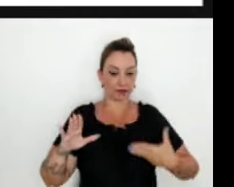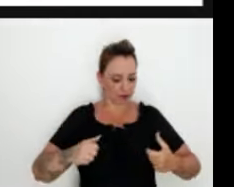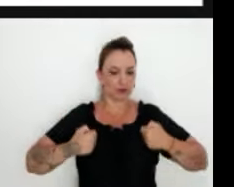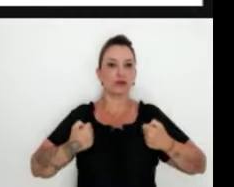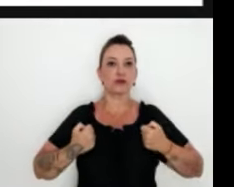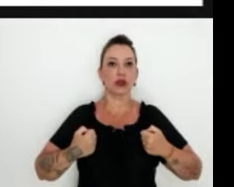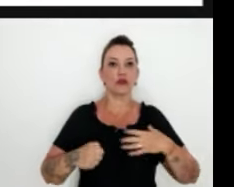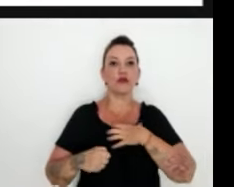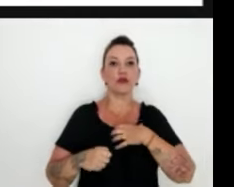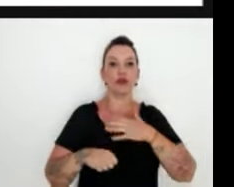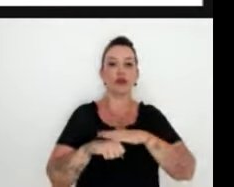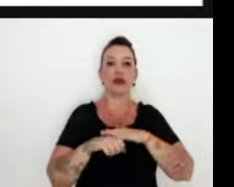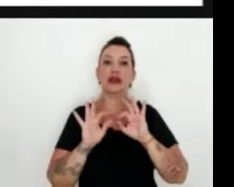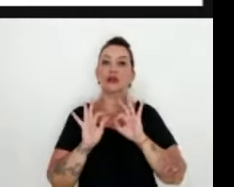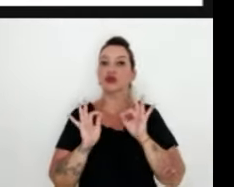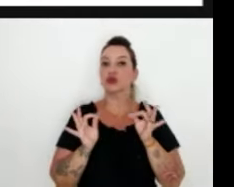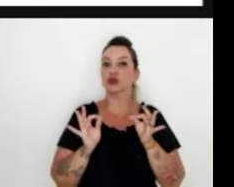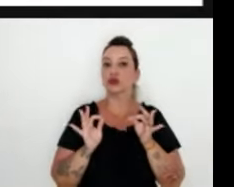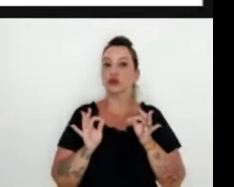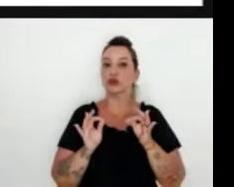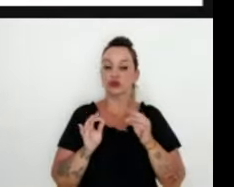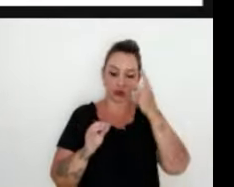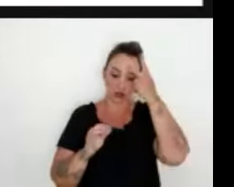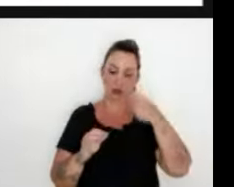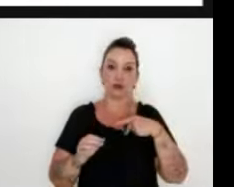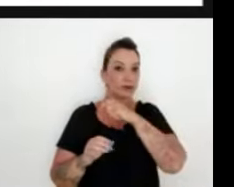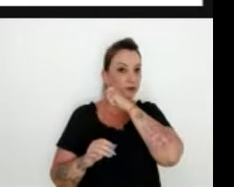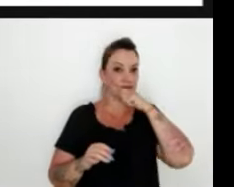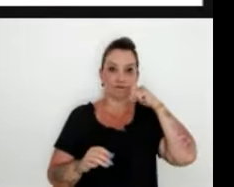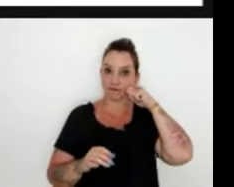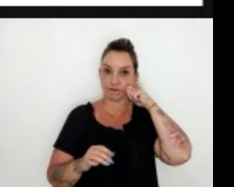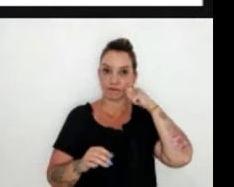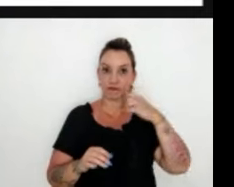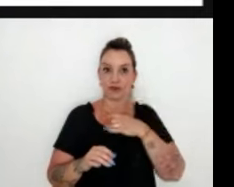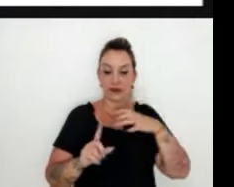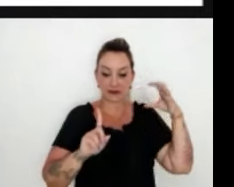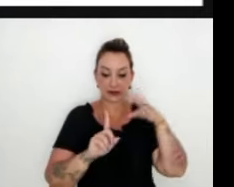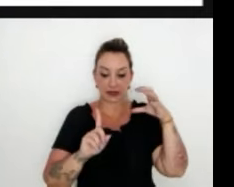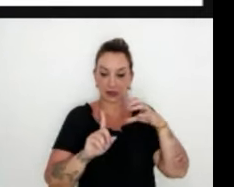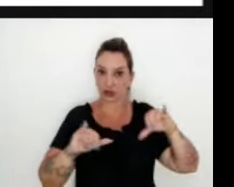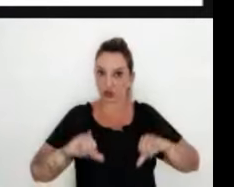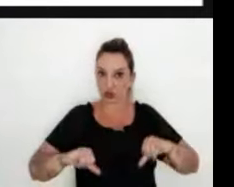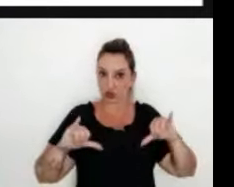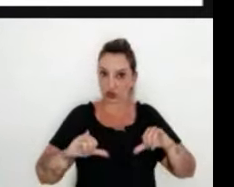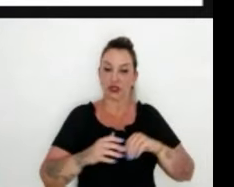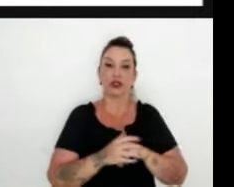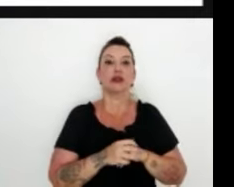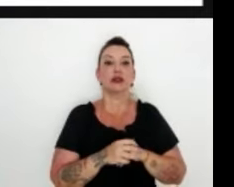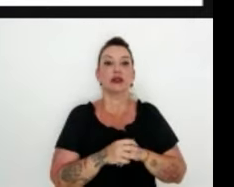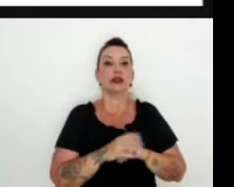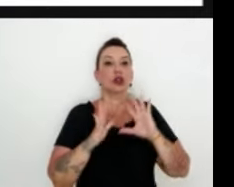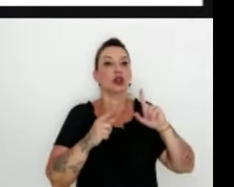menos sutis de autocensura, com medo de intensificar o assédio que sofreu. Dentre as ameaças de